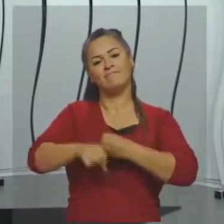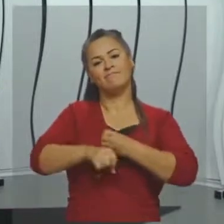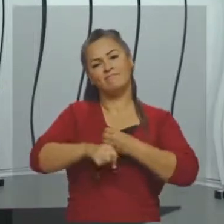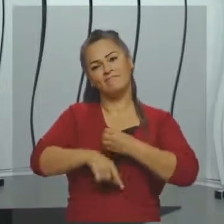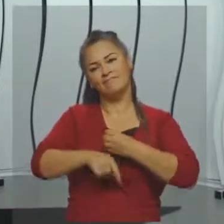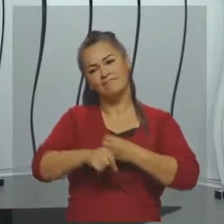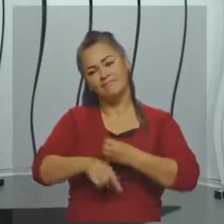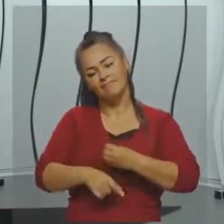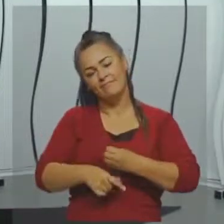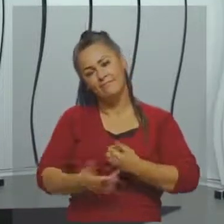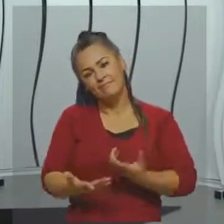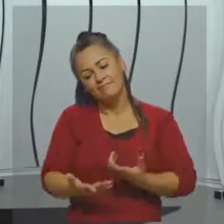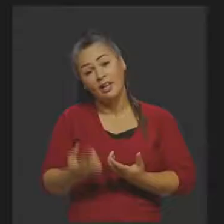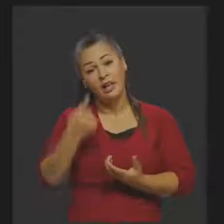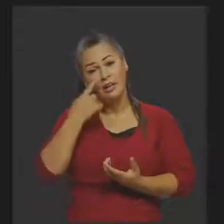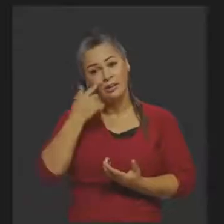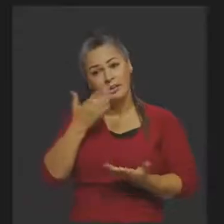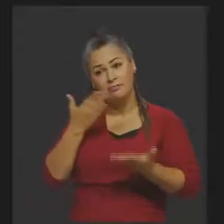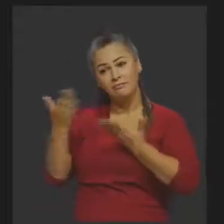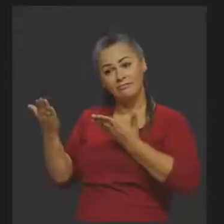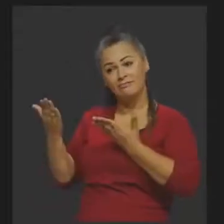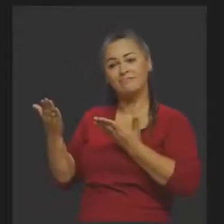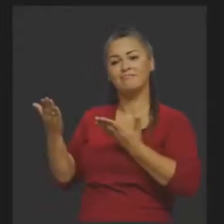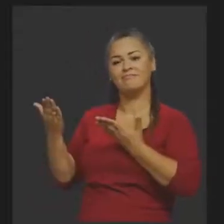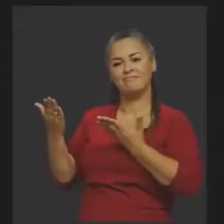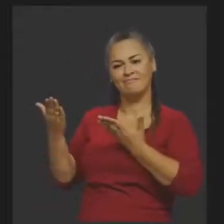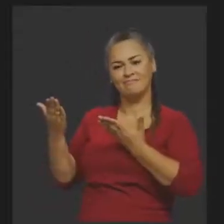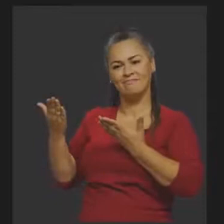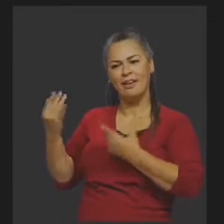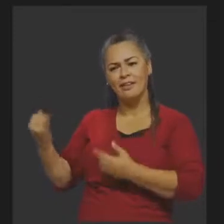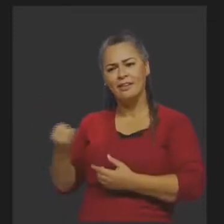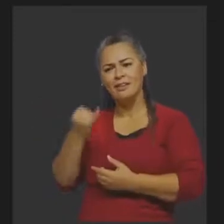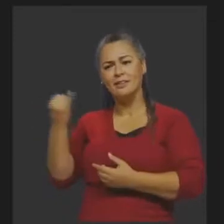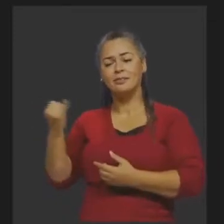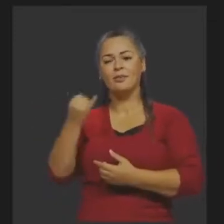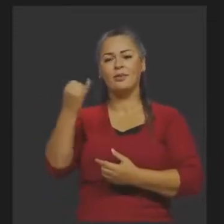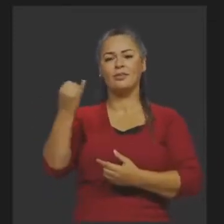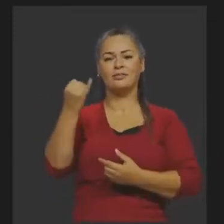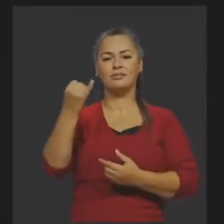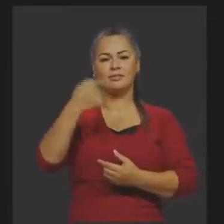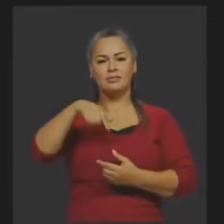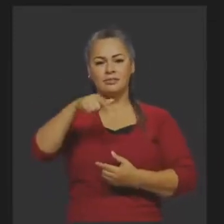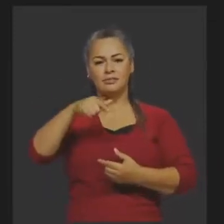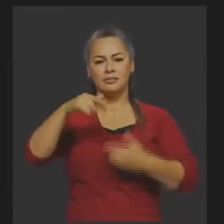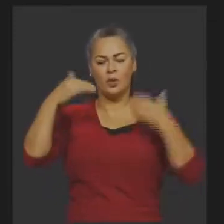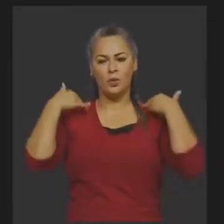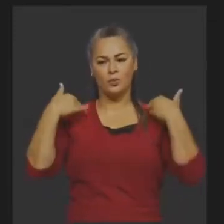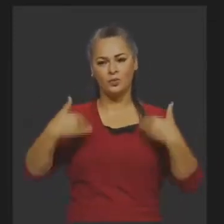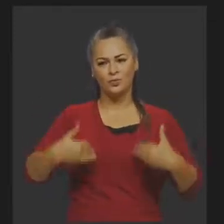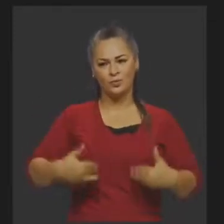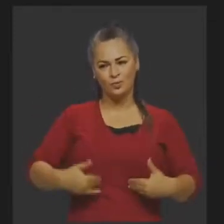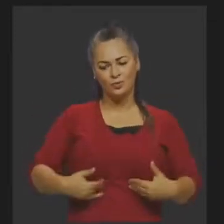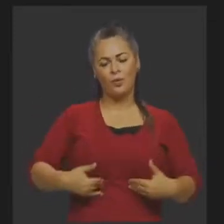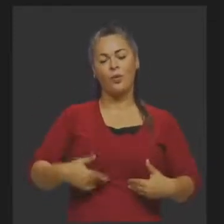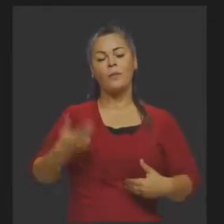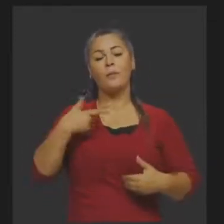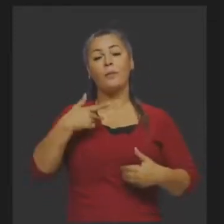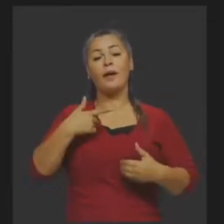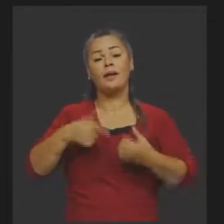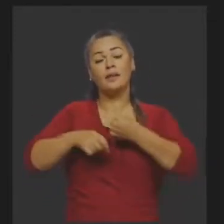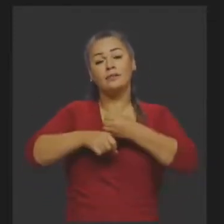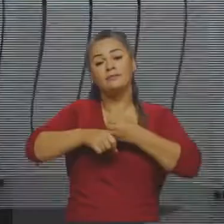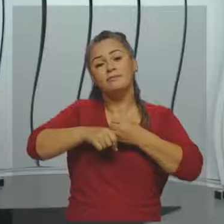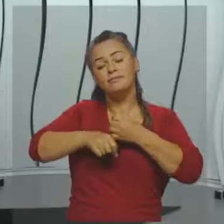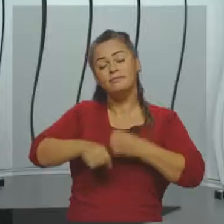Então essa é a função. O sistema excretor é muito importante para a eliminação de resíduos tóxicos do nosso corpo.